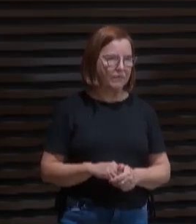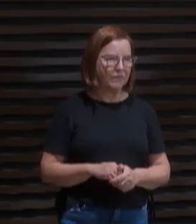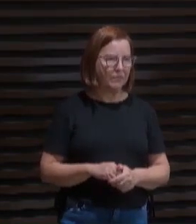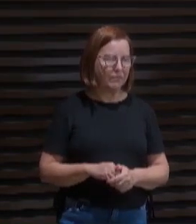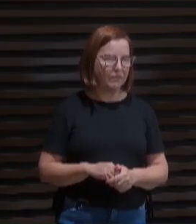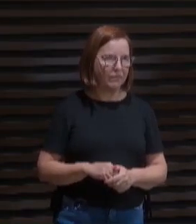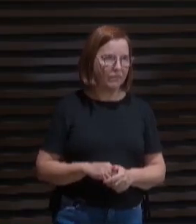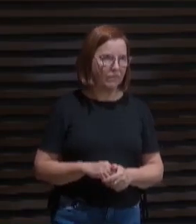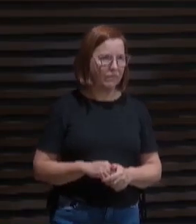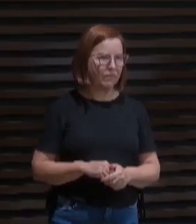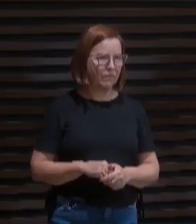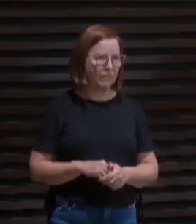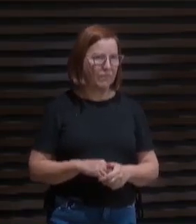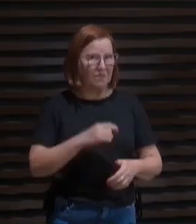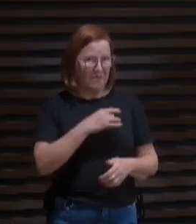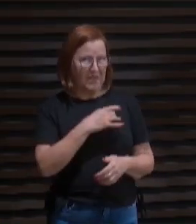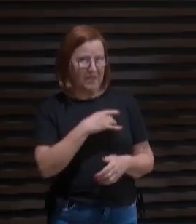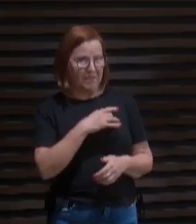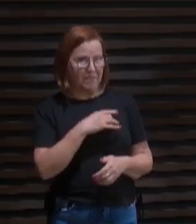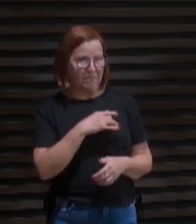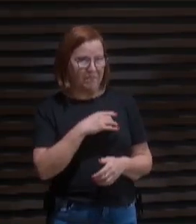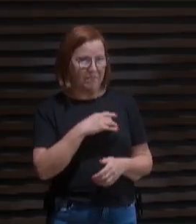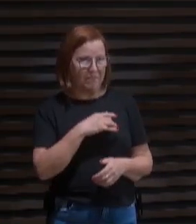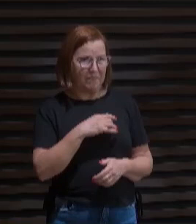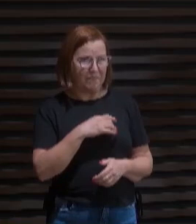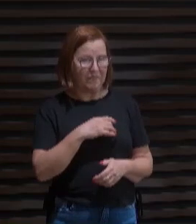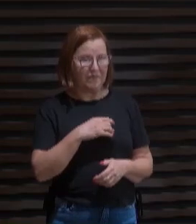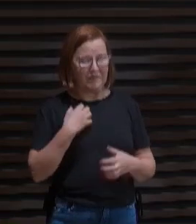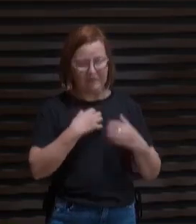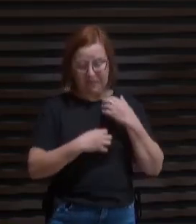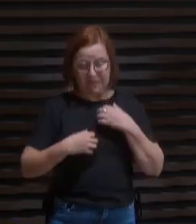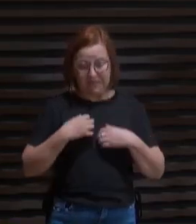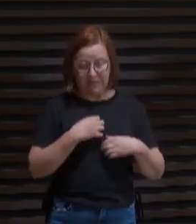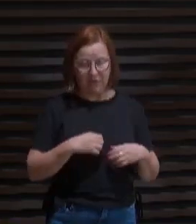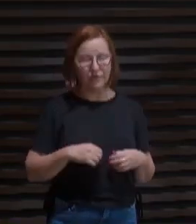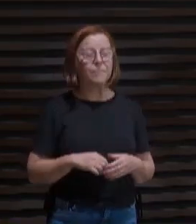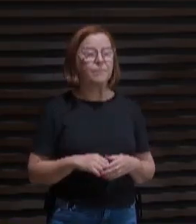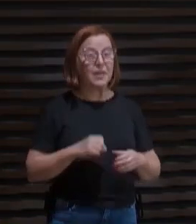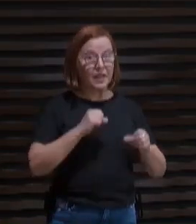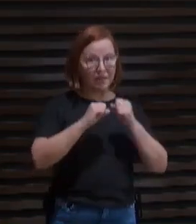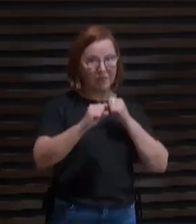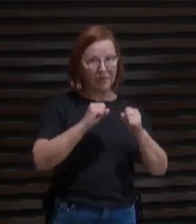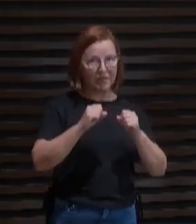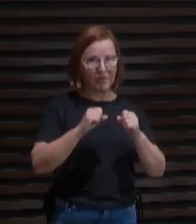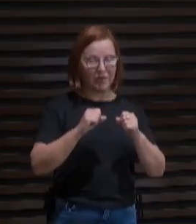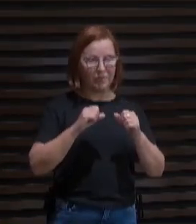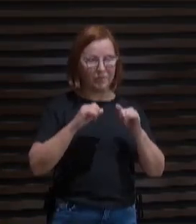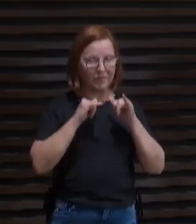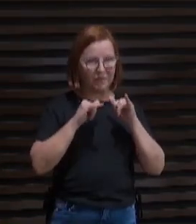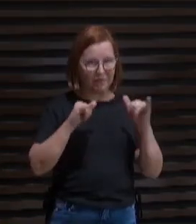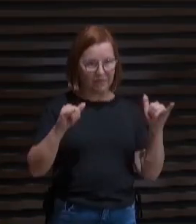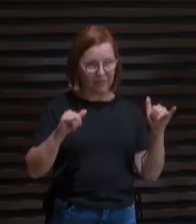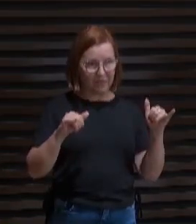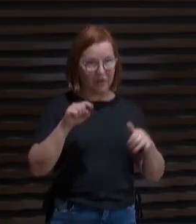Os temores, os medos, as angústias. E o salmista está dizendo para você